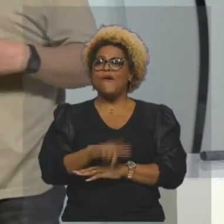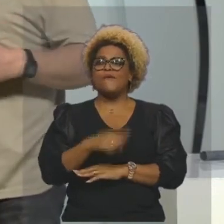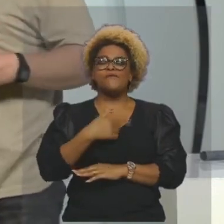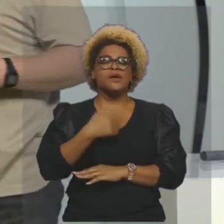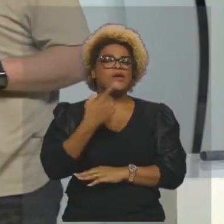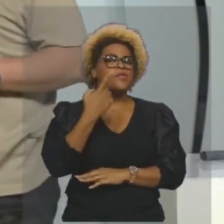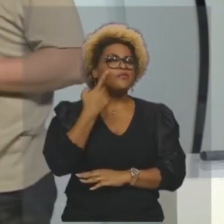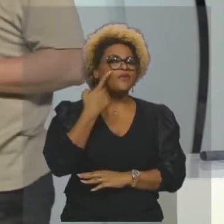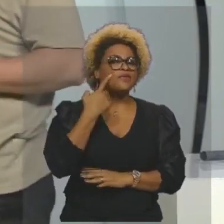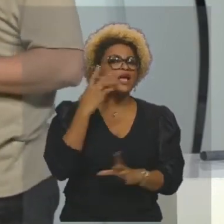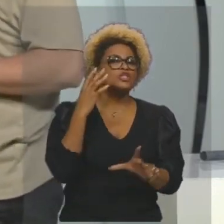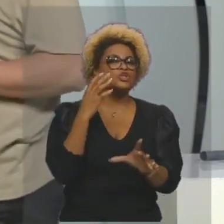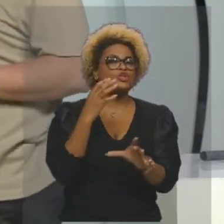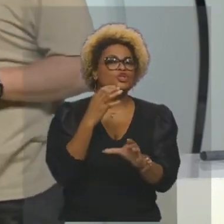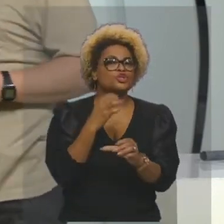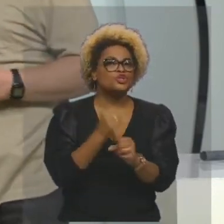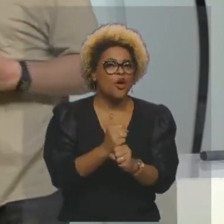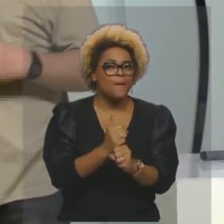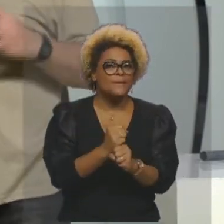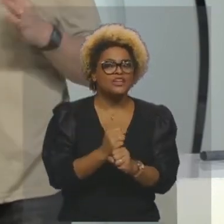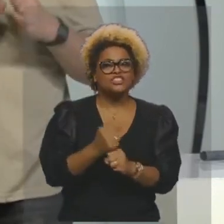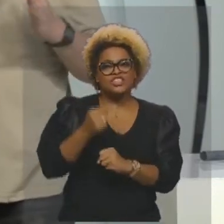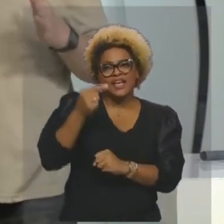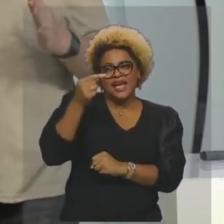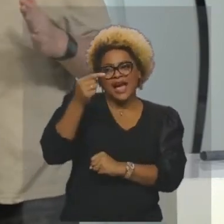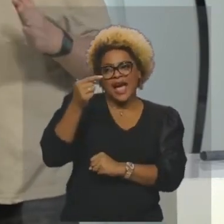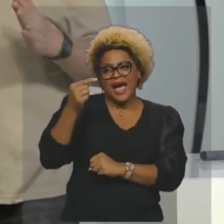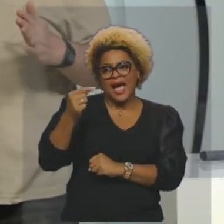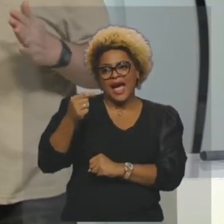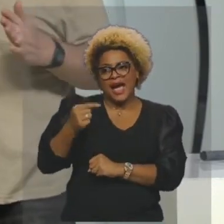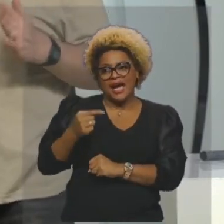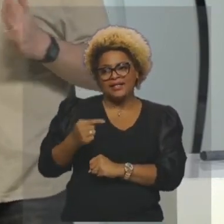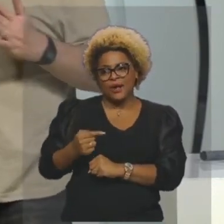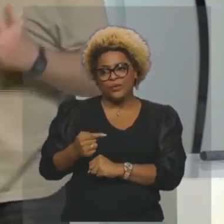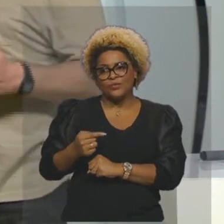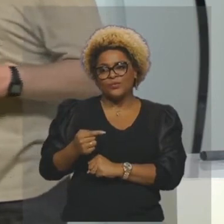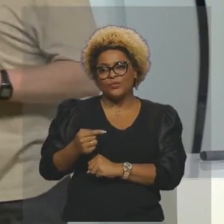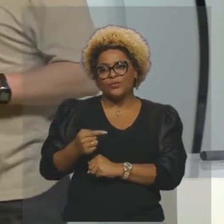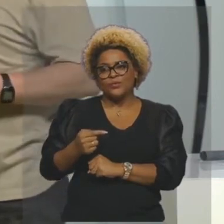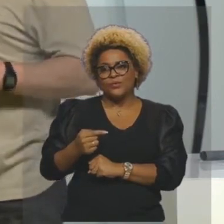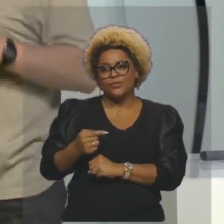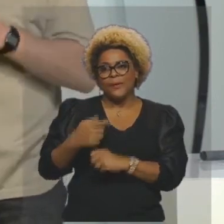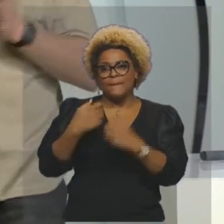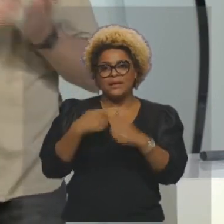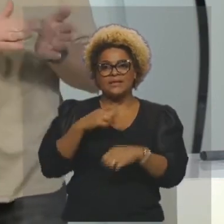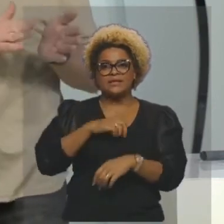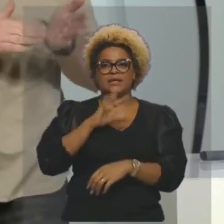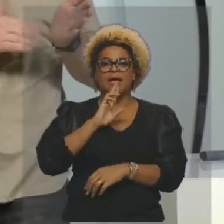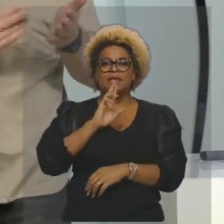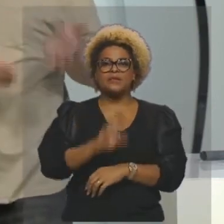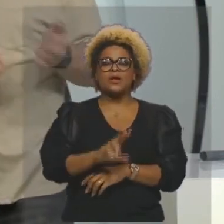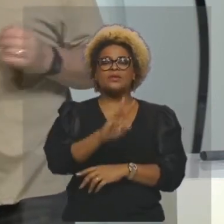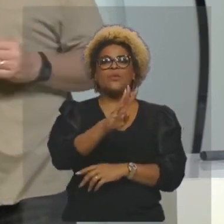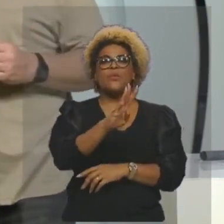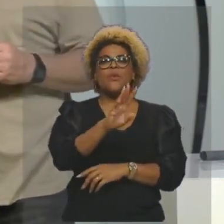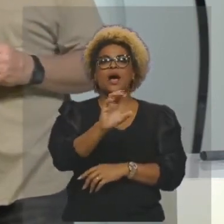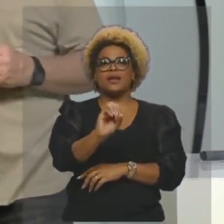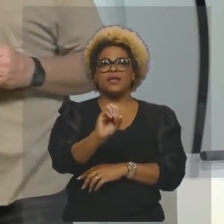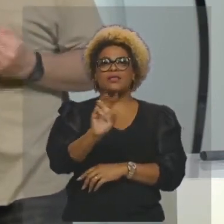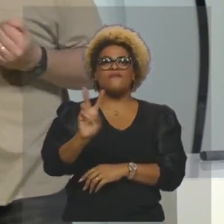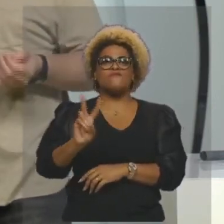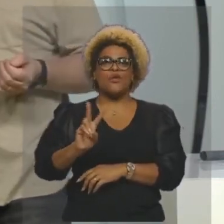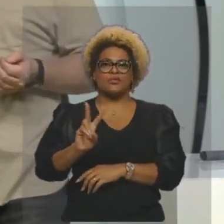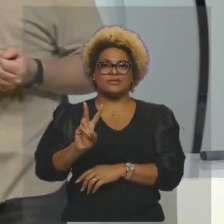das tensões sobre cada resistor, no final, se eu somar esses resultados, vai ter que dar os 40 volts, que é a tensão da minha